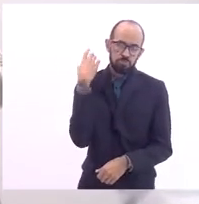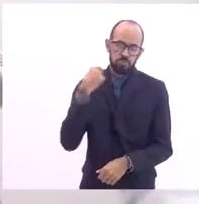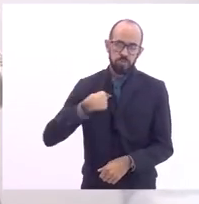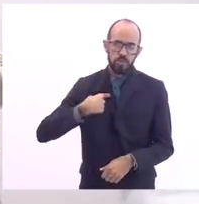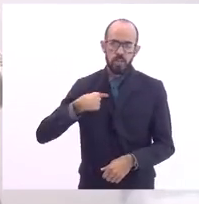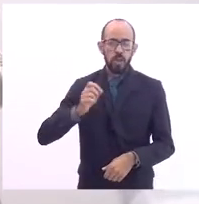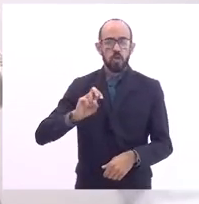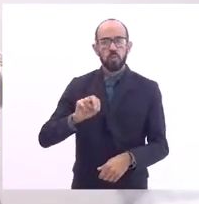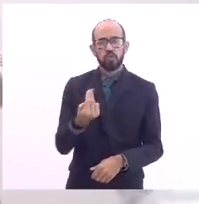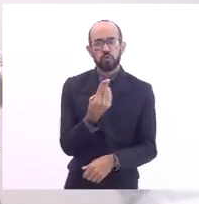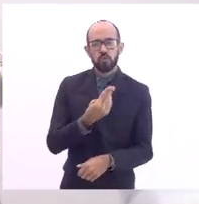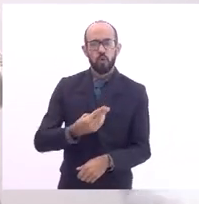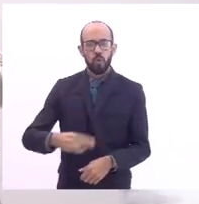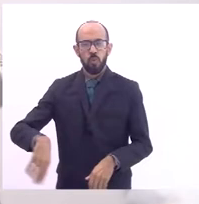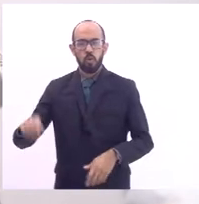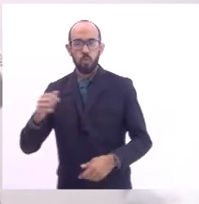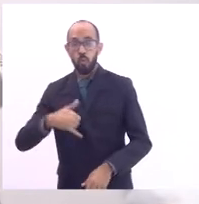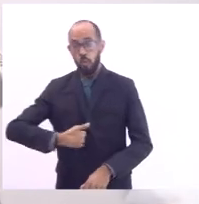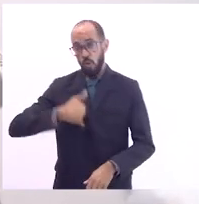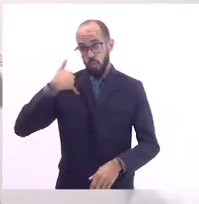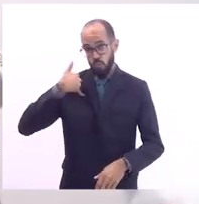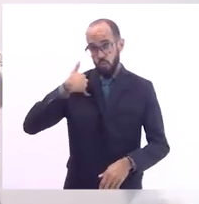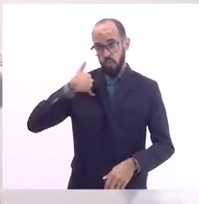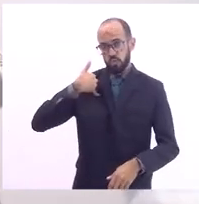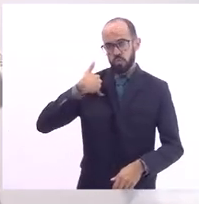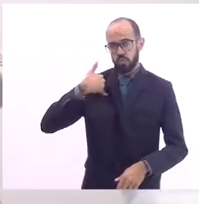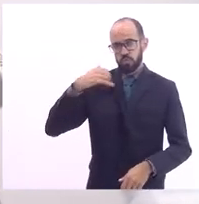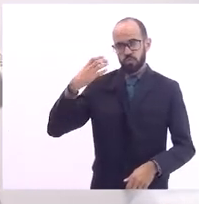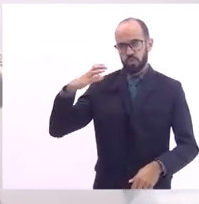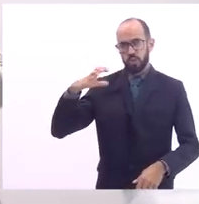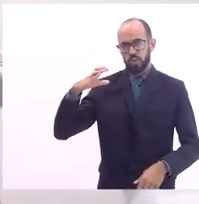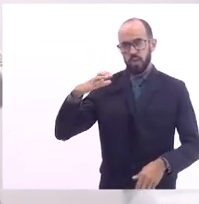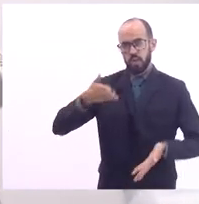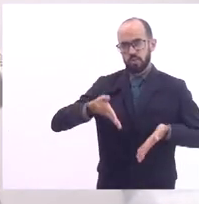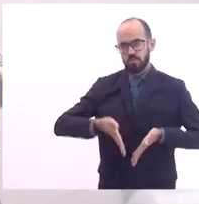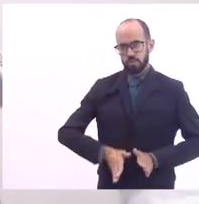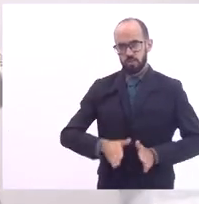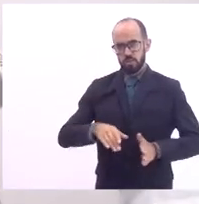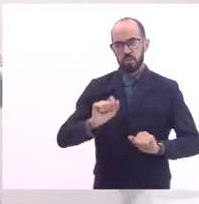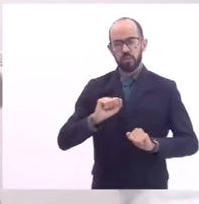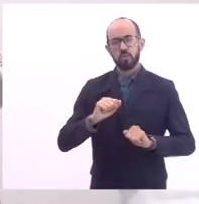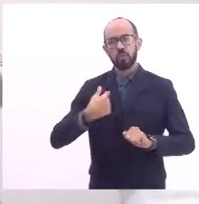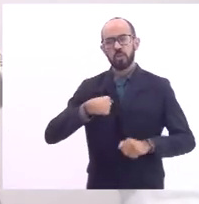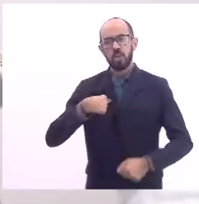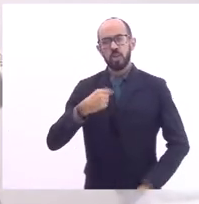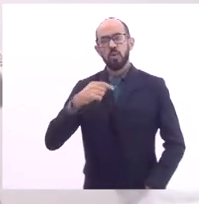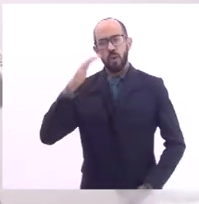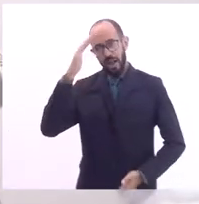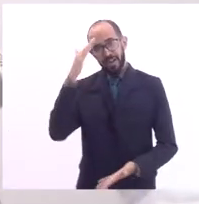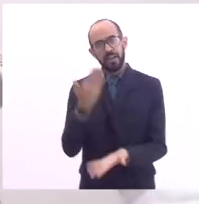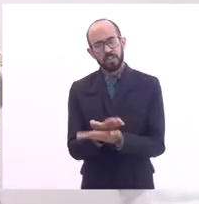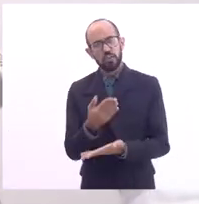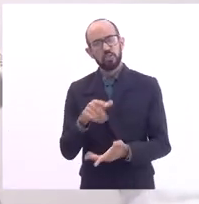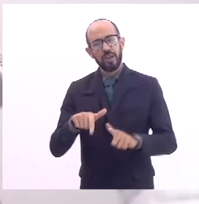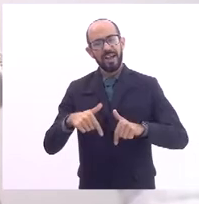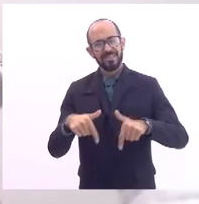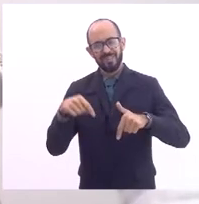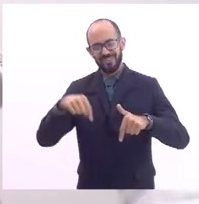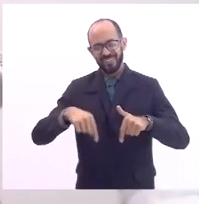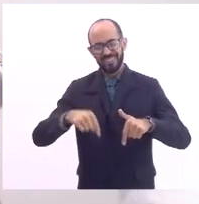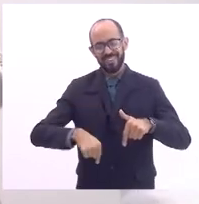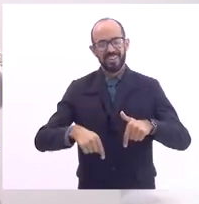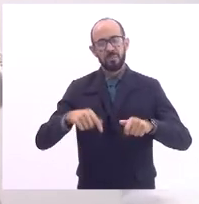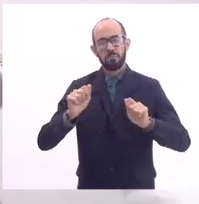convicto, deputado, acredito que, de alguma forma, essa iniciativa aqui pode contribuir para